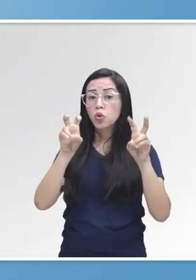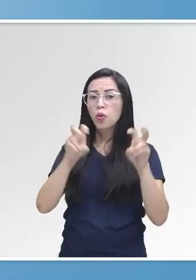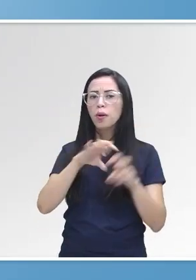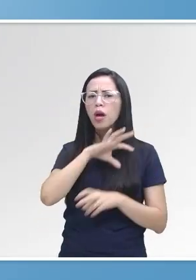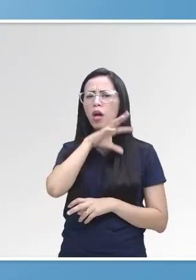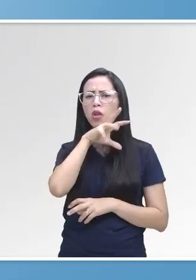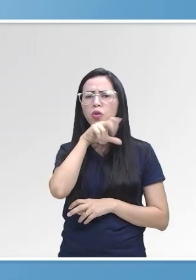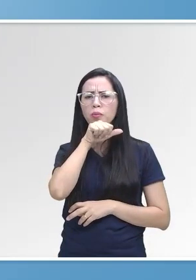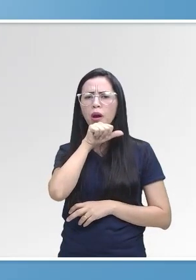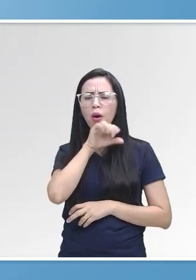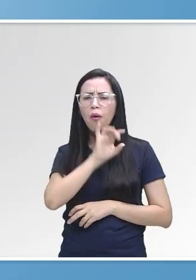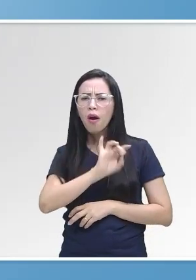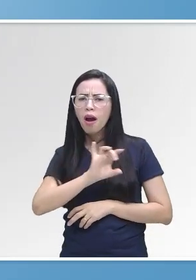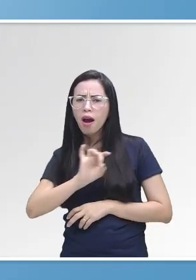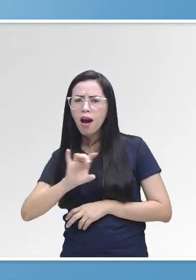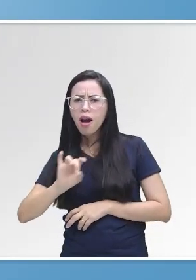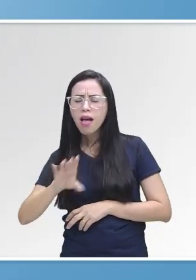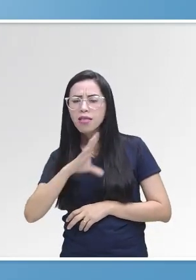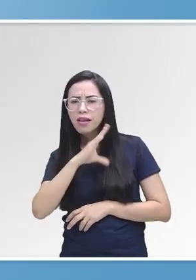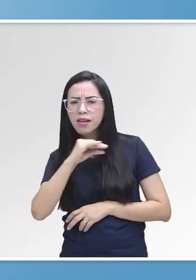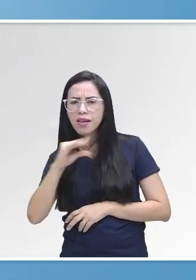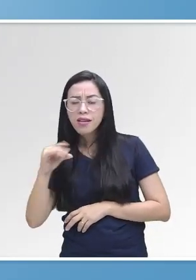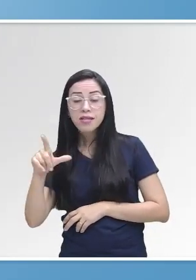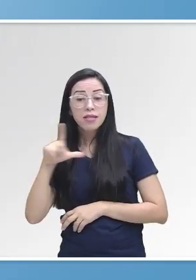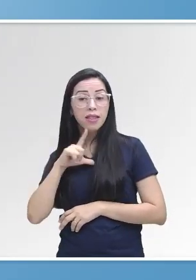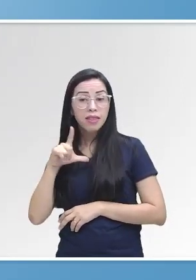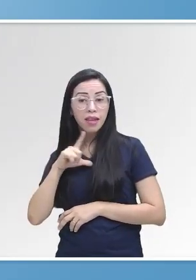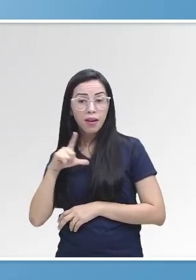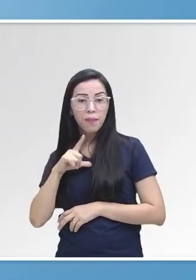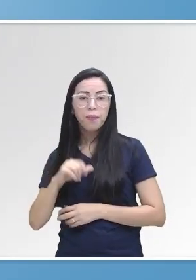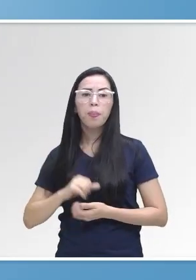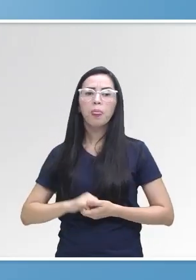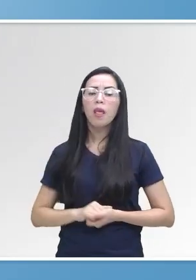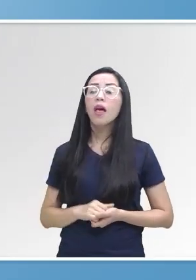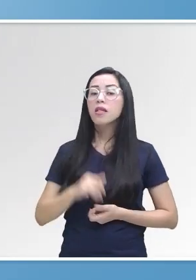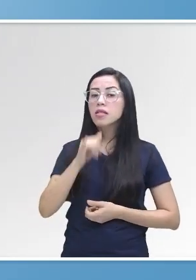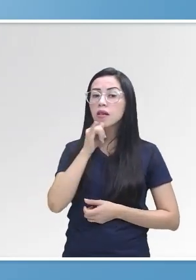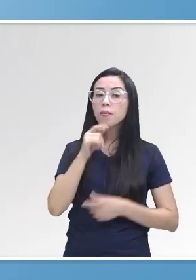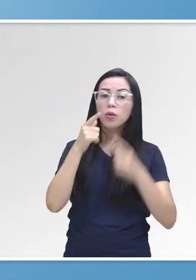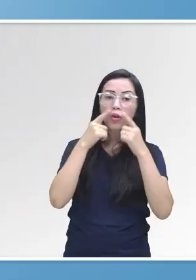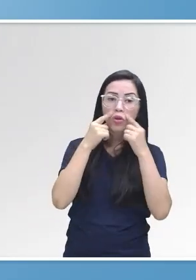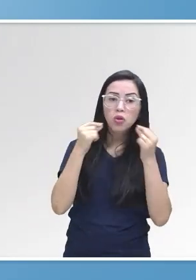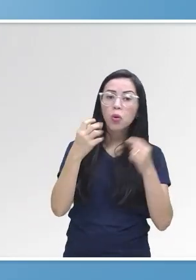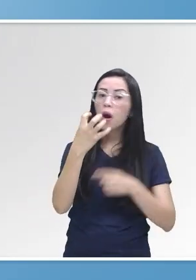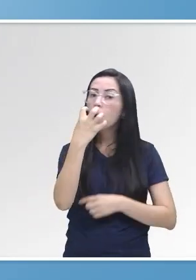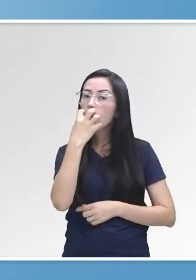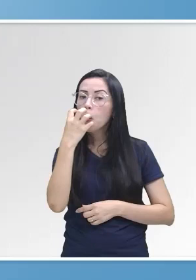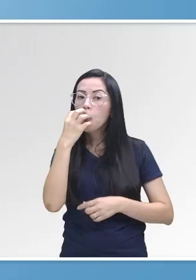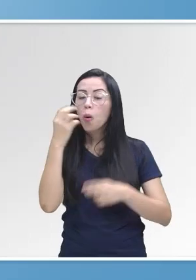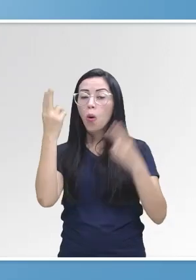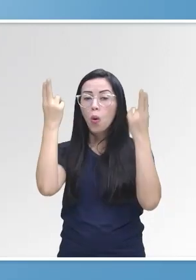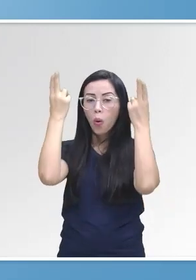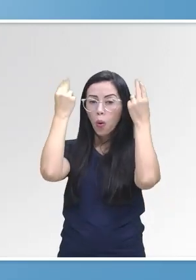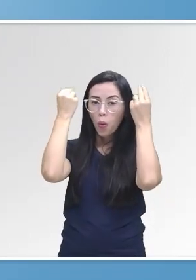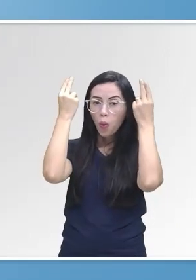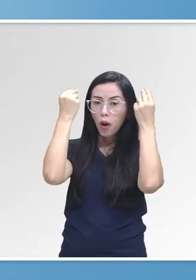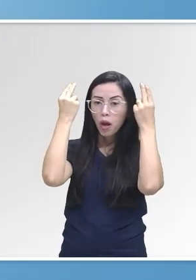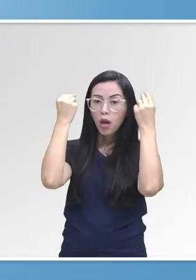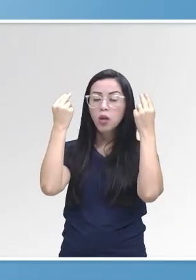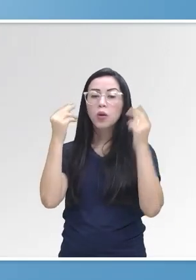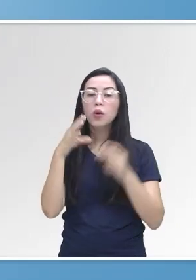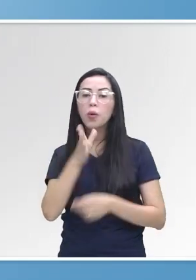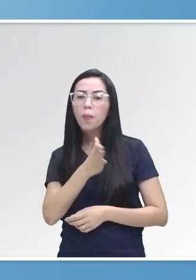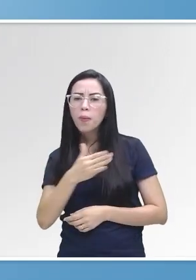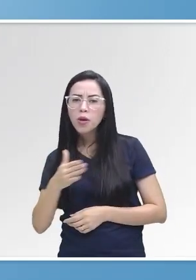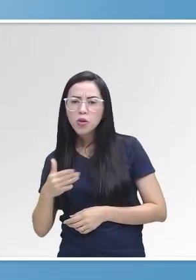turma Olha aí o gatinho o cachorro o coelho e o peixinho a lei a quantidade